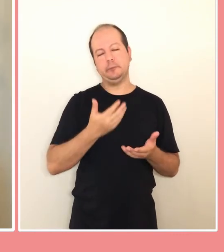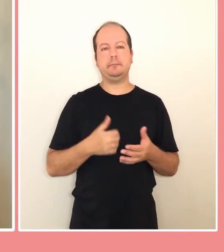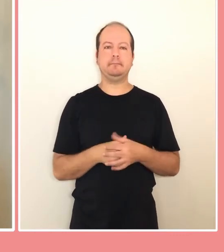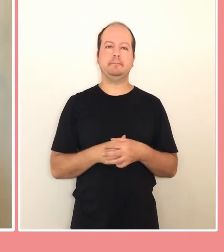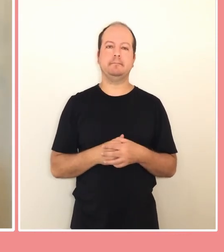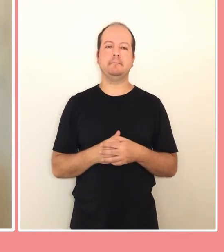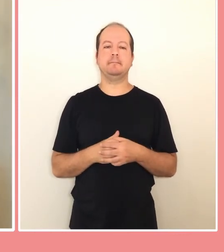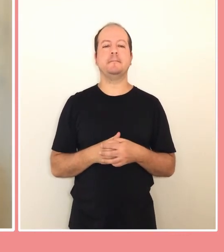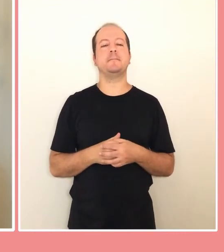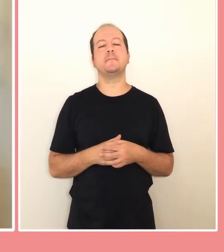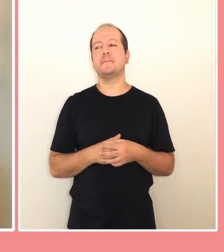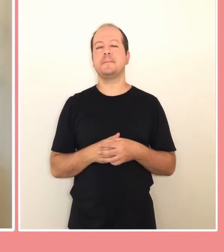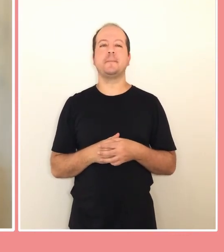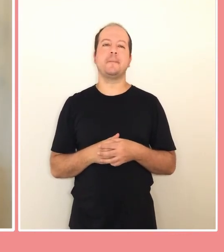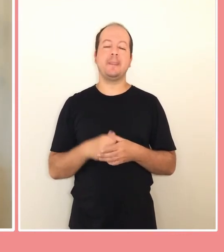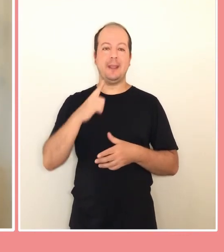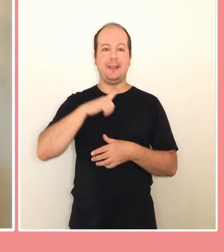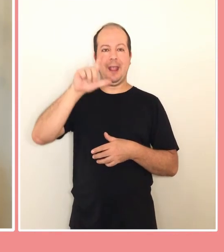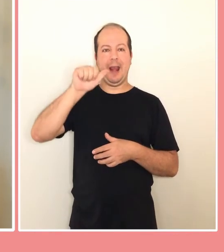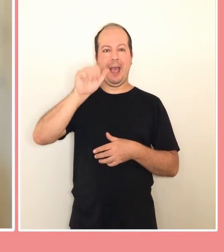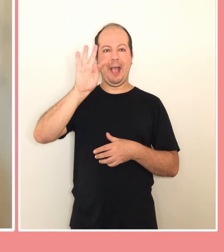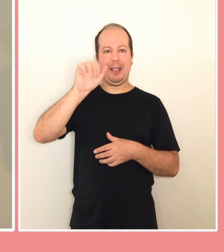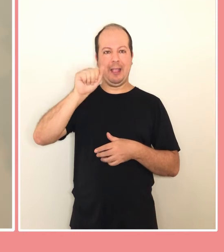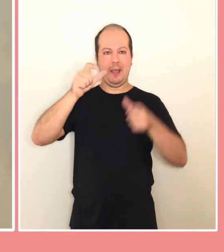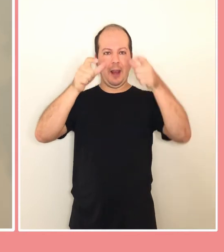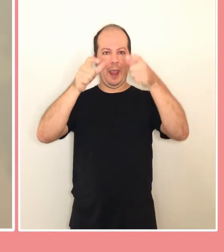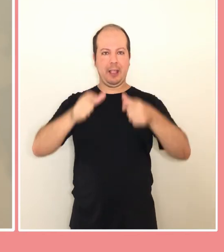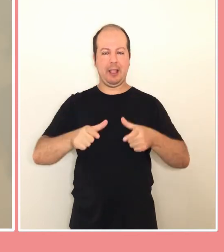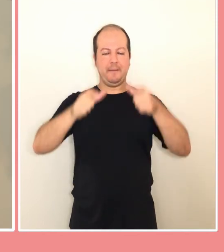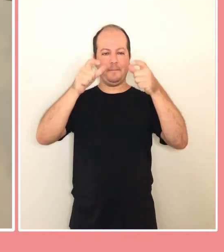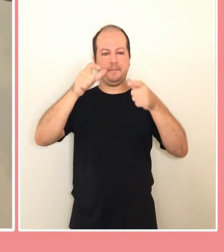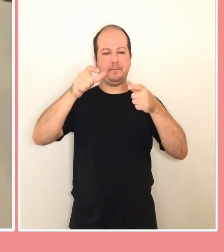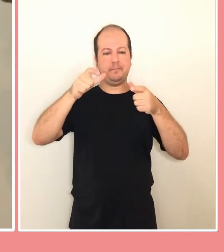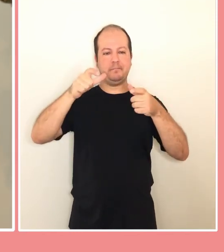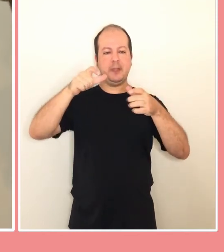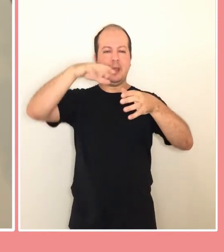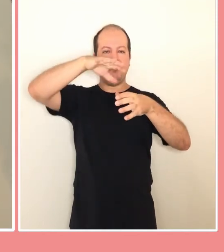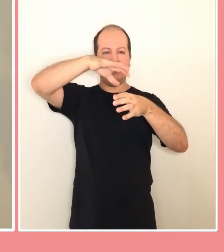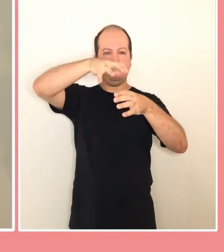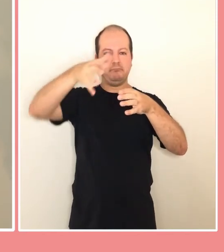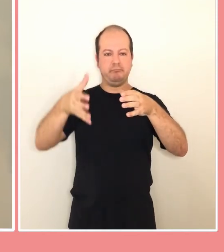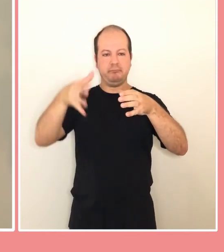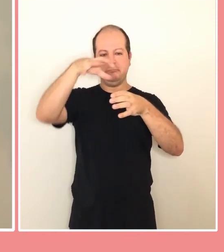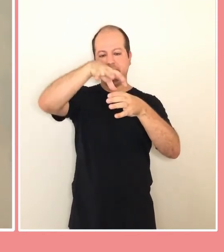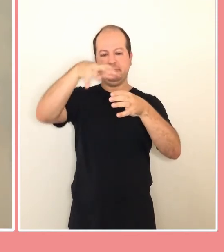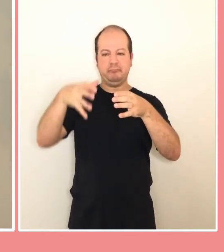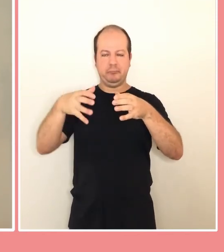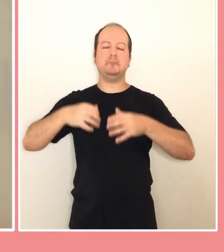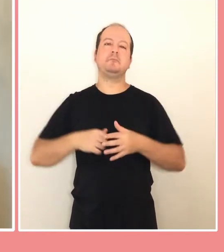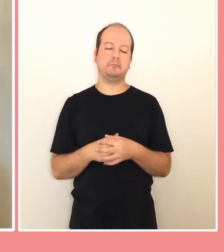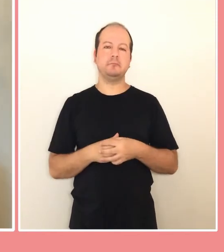aqui eu tenho aqui uma lata, né, com as tampas plásticas.